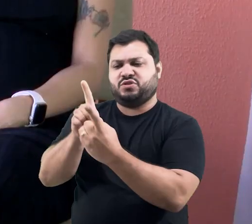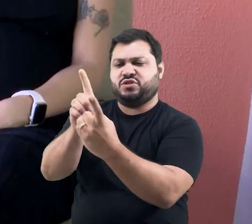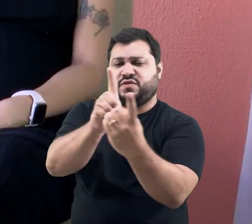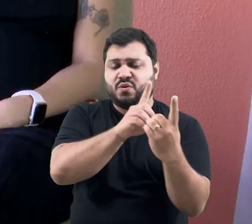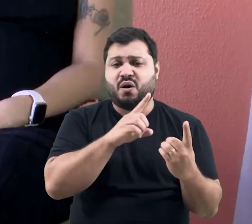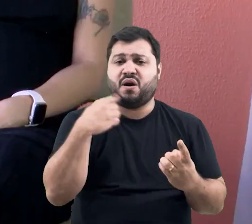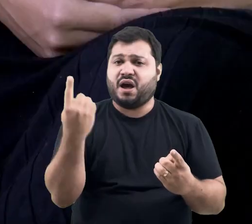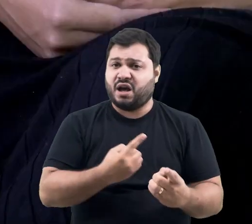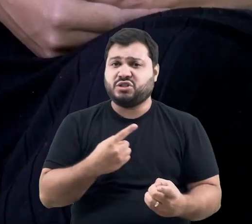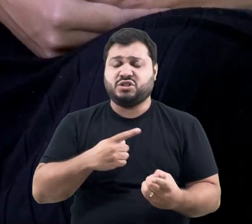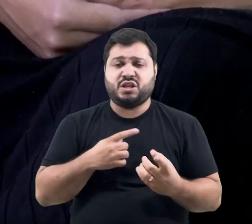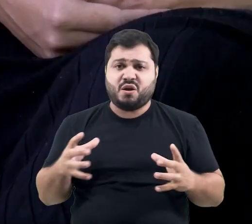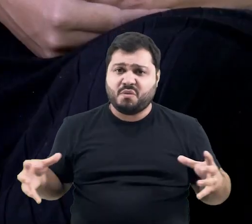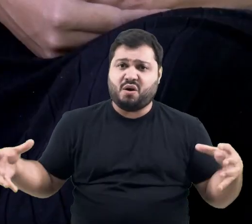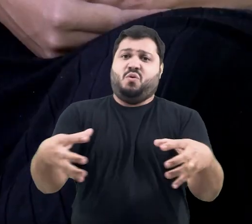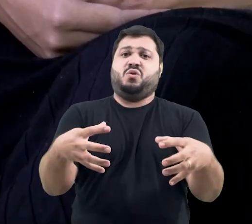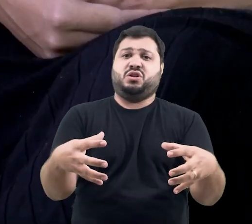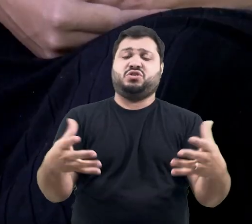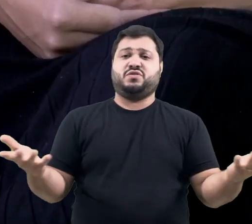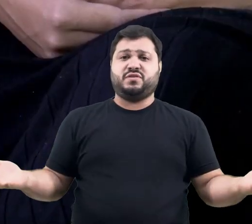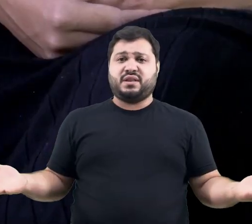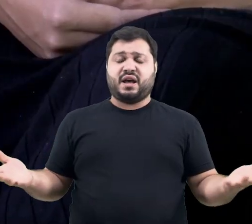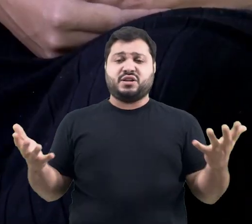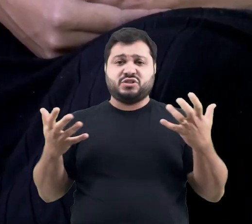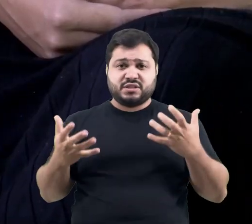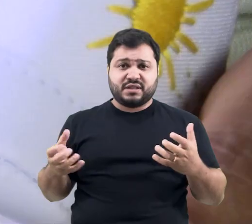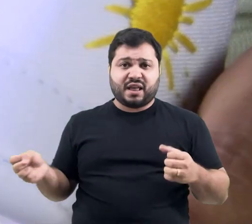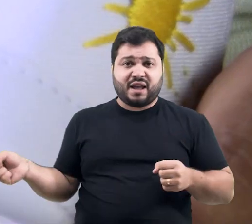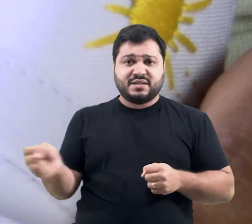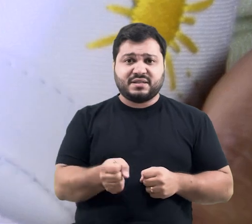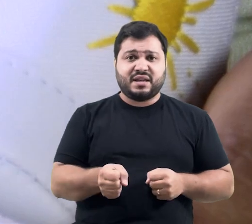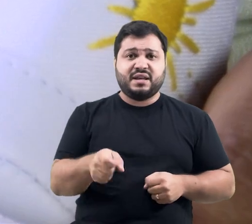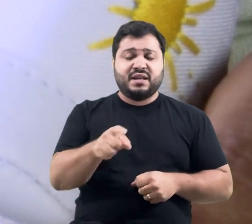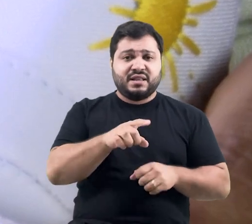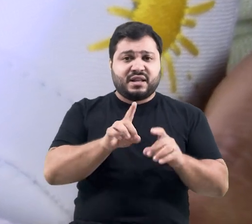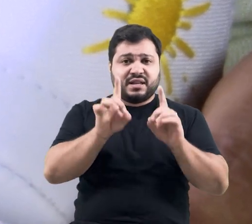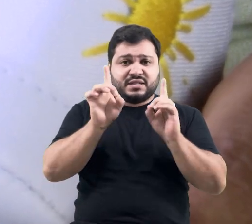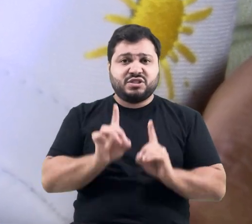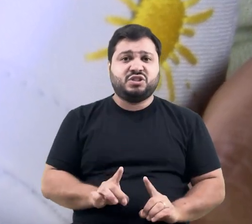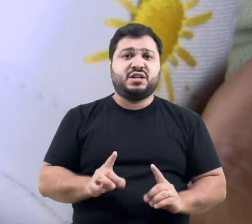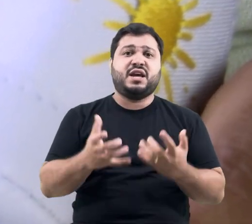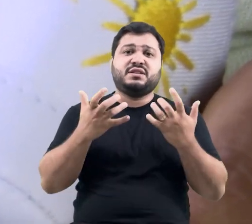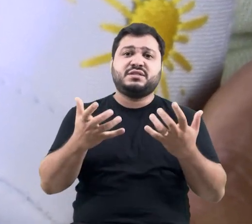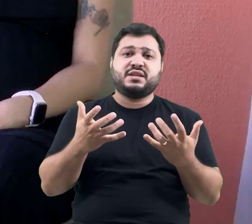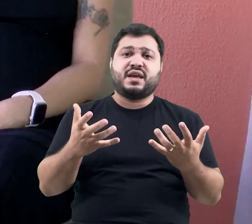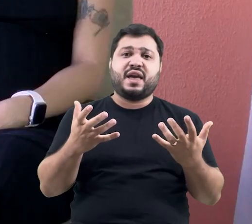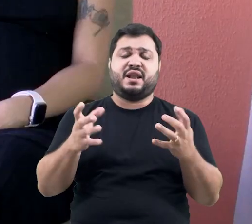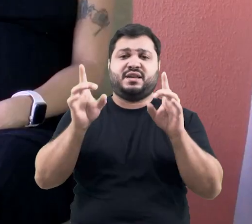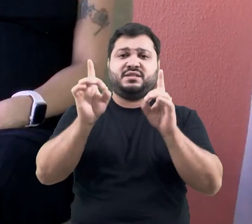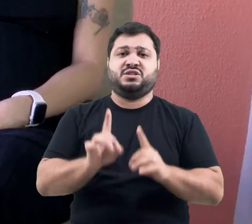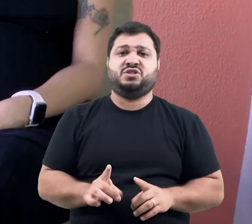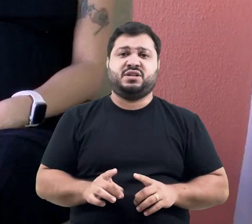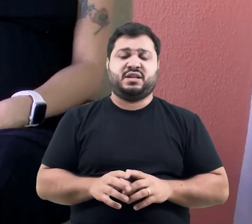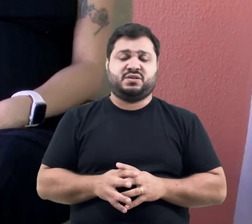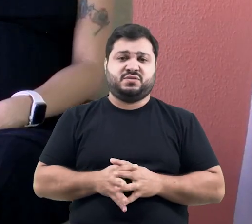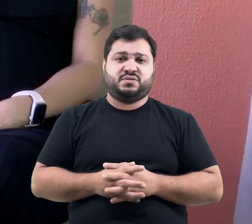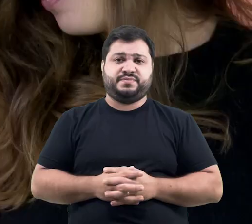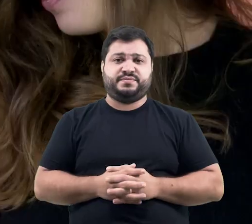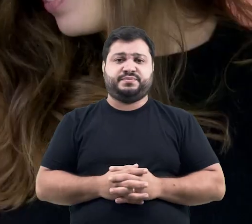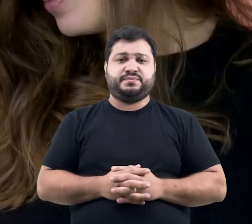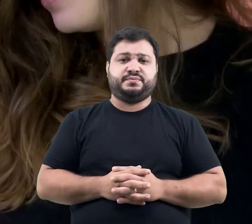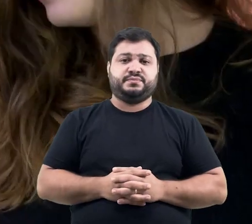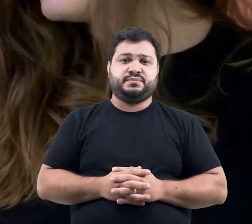casos individuais, enquanto a gente tem uma coletividade que está inserida nesses direitos e pleiteia esses